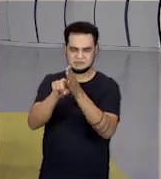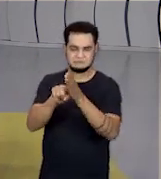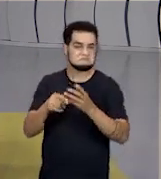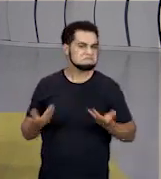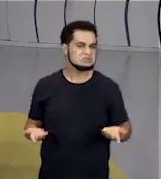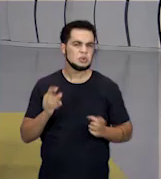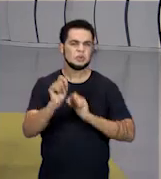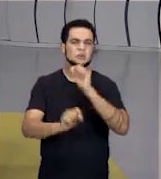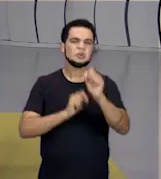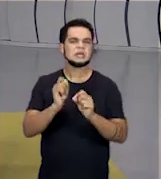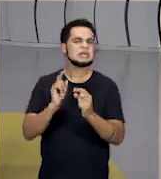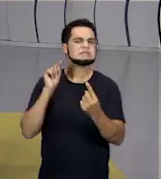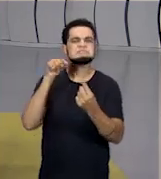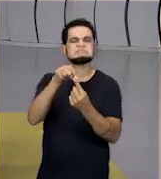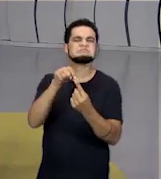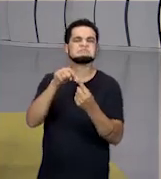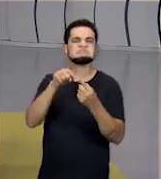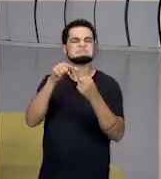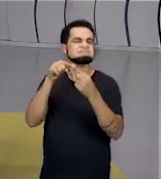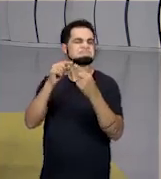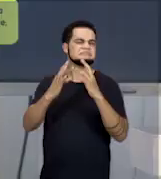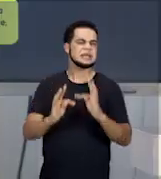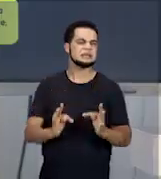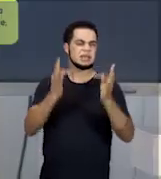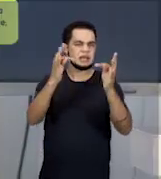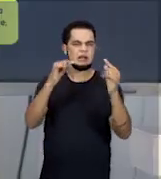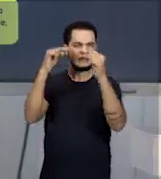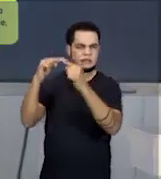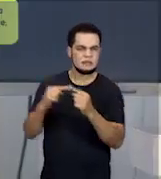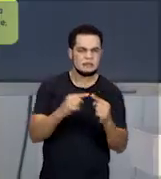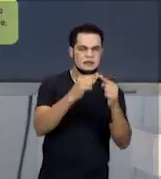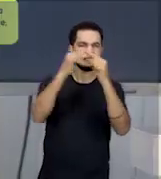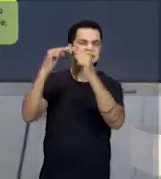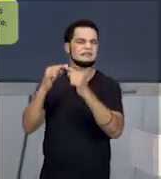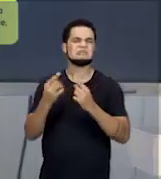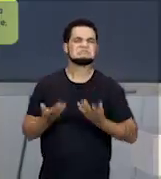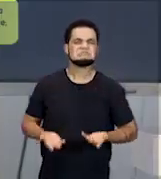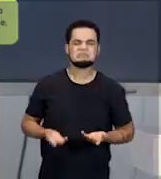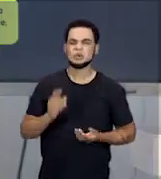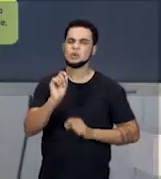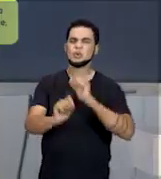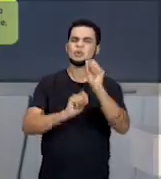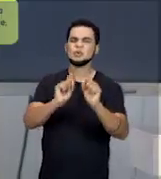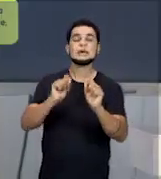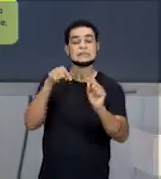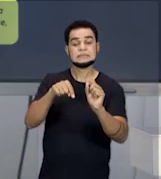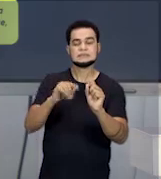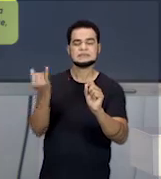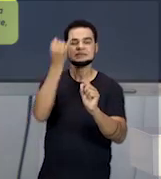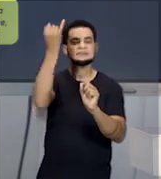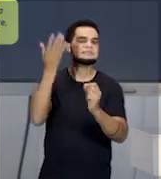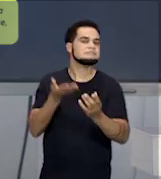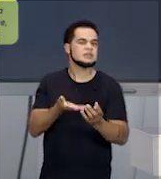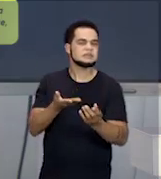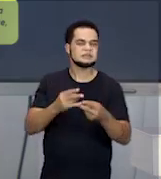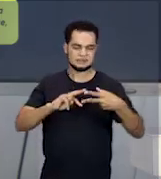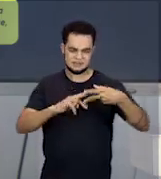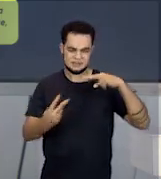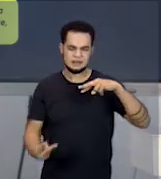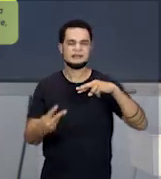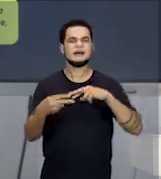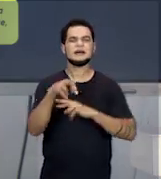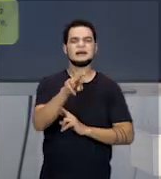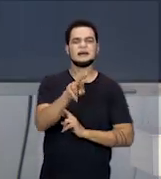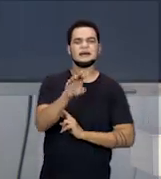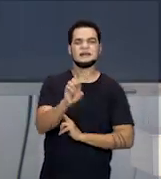essa técnica desse DNA recombinante? O que isso vai ter de tão importante aí para esse DNA